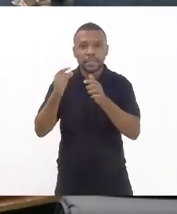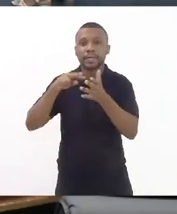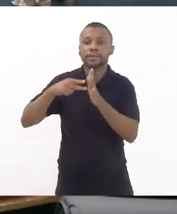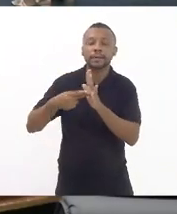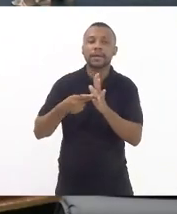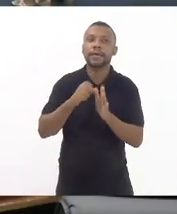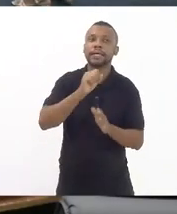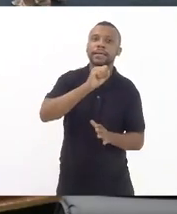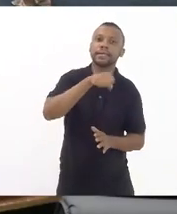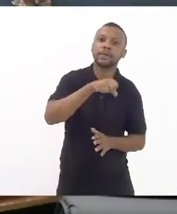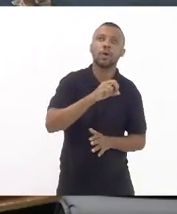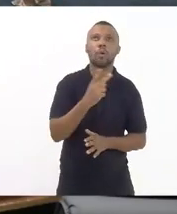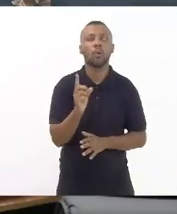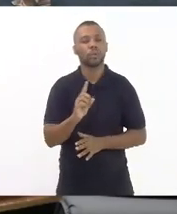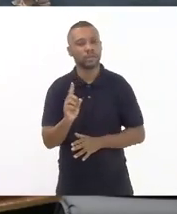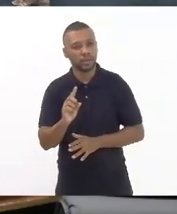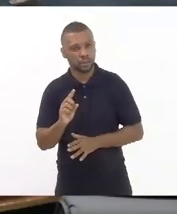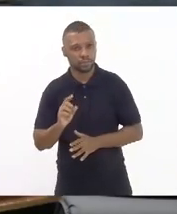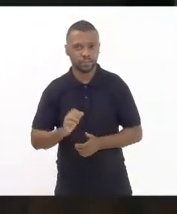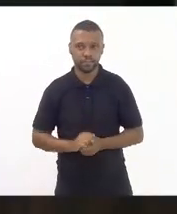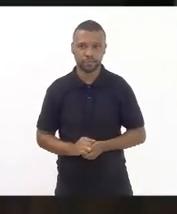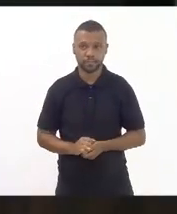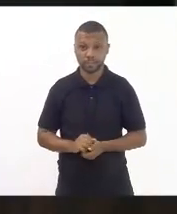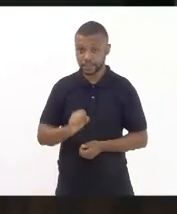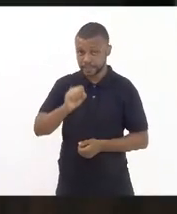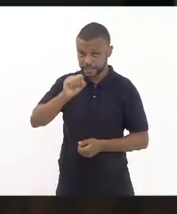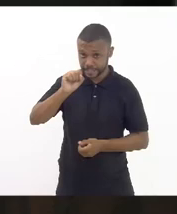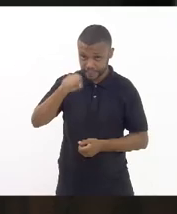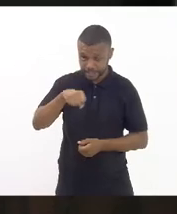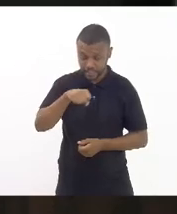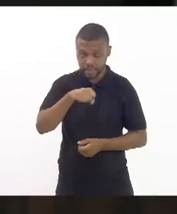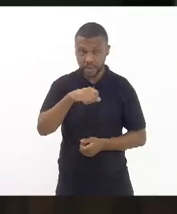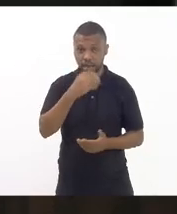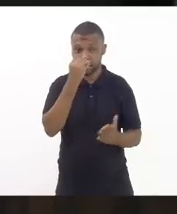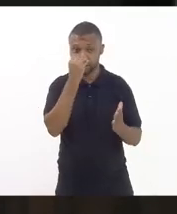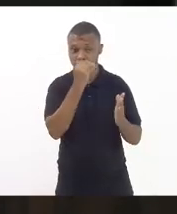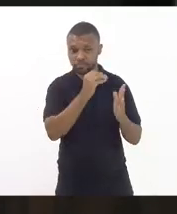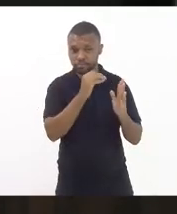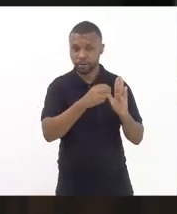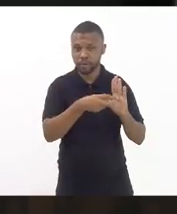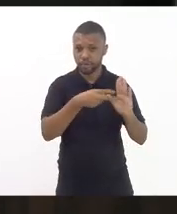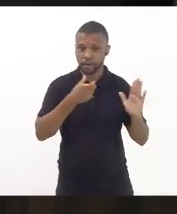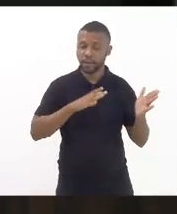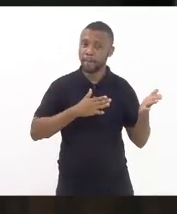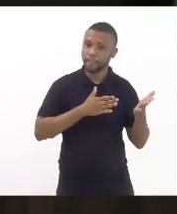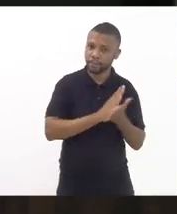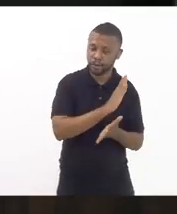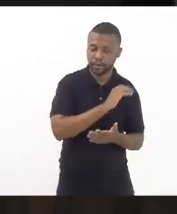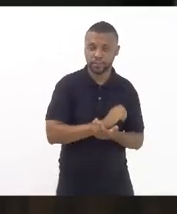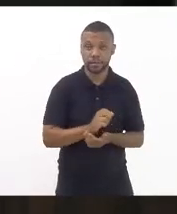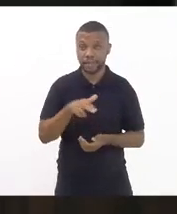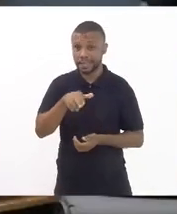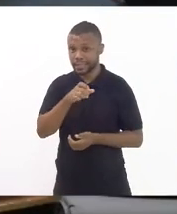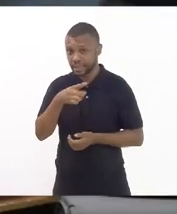Sim, rejeito o veto e aprovo o projeto. Não mantém o